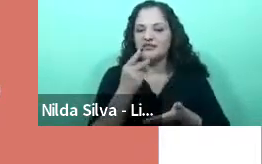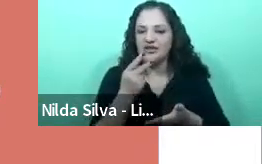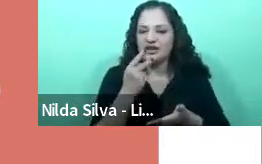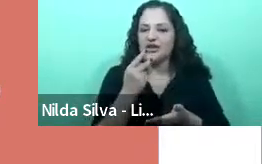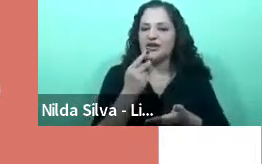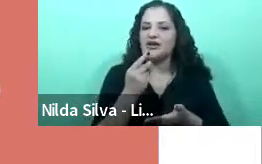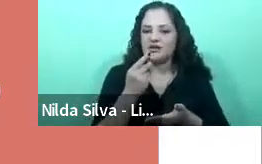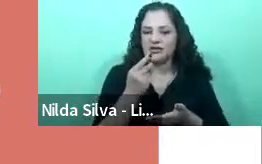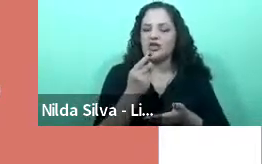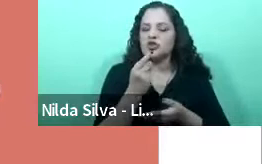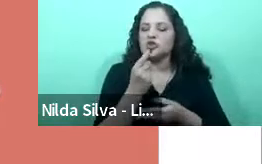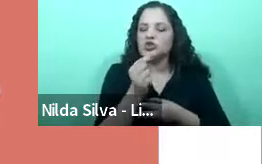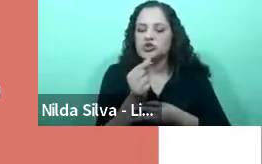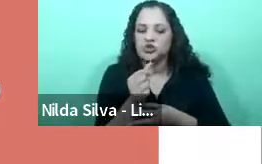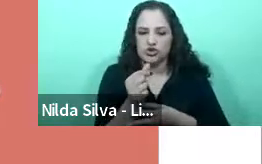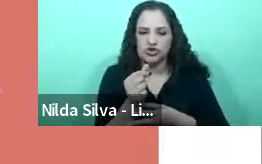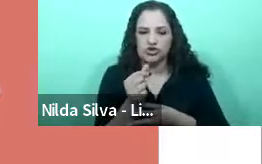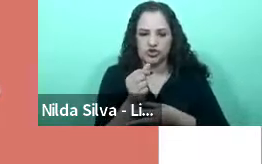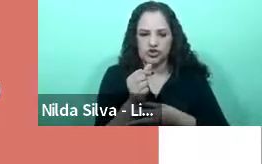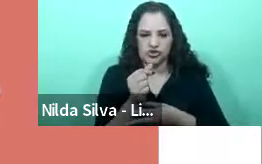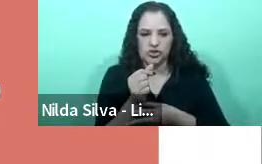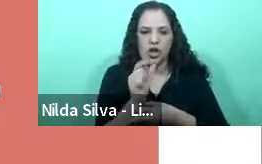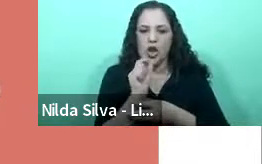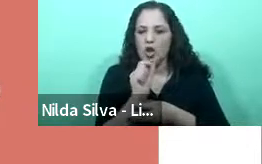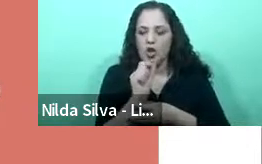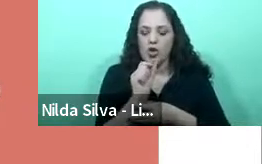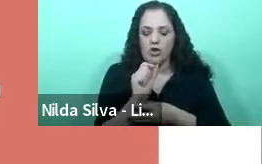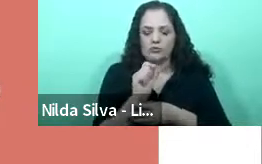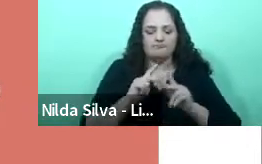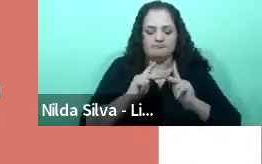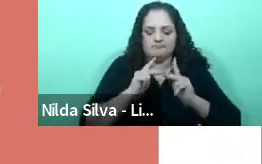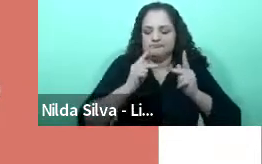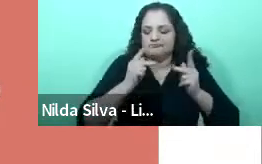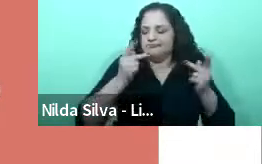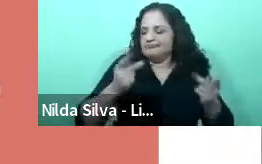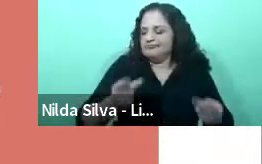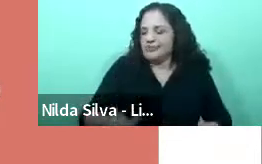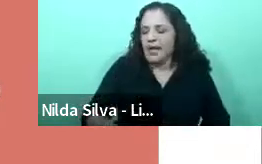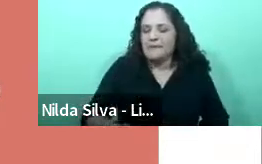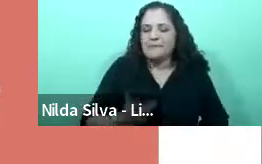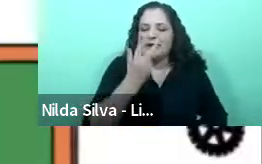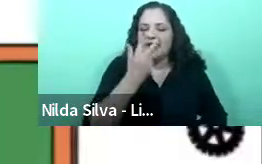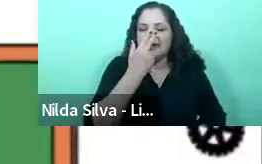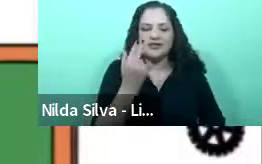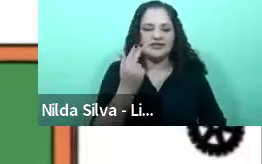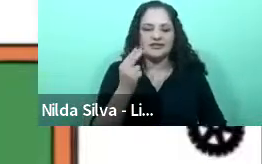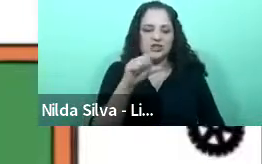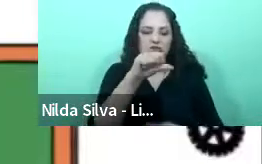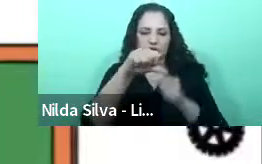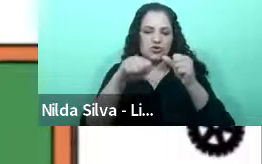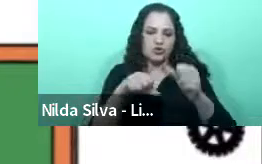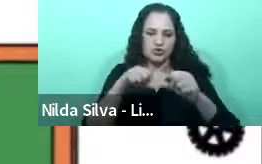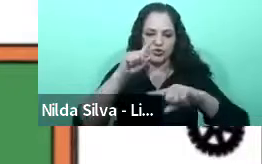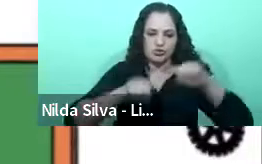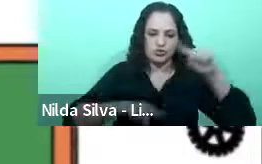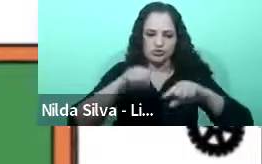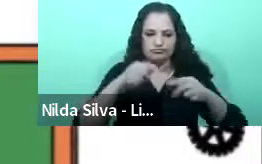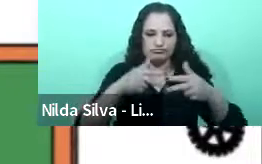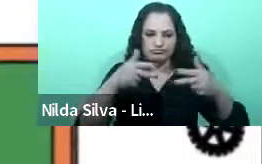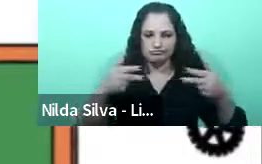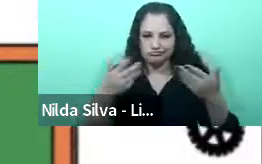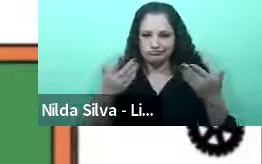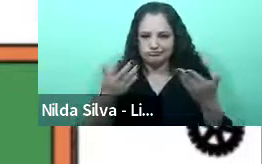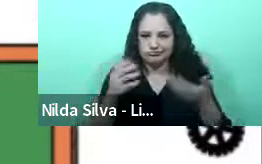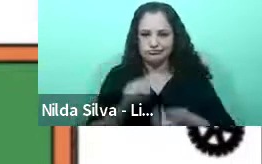né? Tudo vira uma grande commodity, uma mercadoria. Então, essa realidade